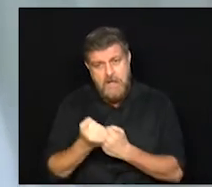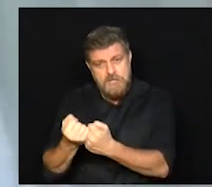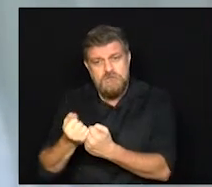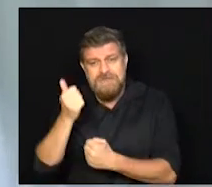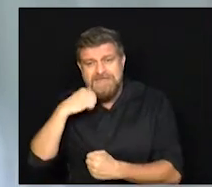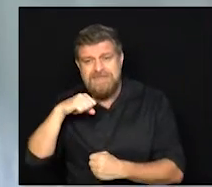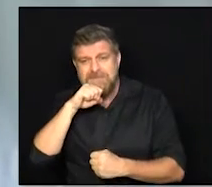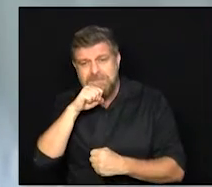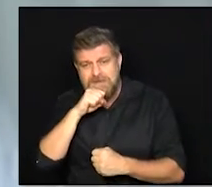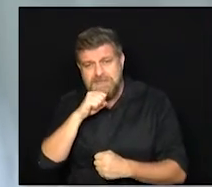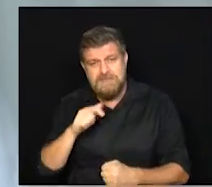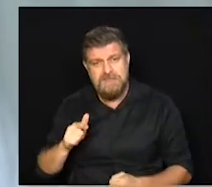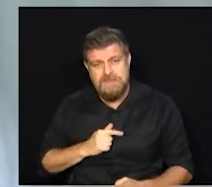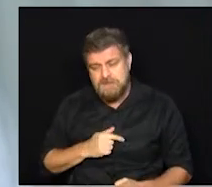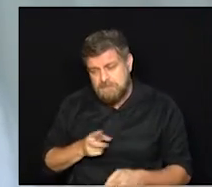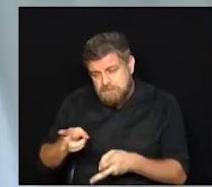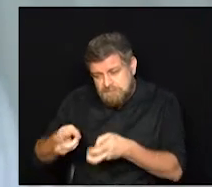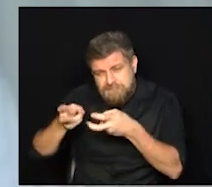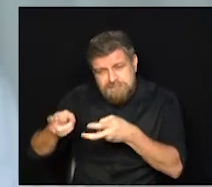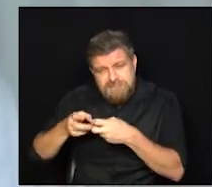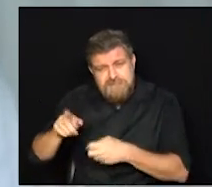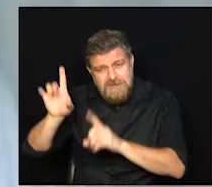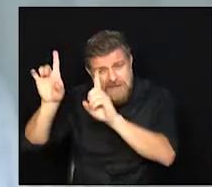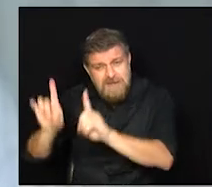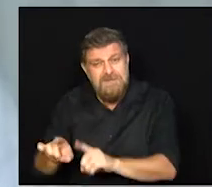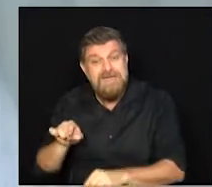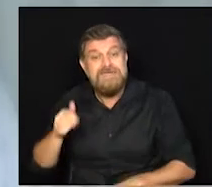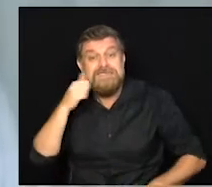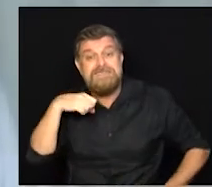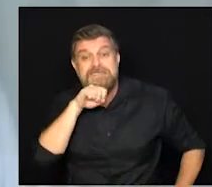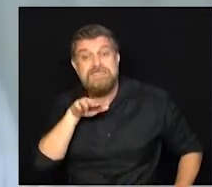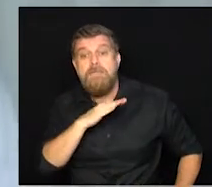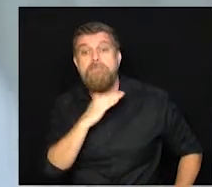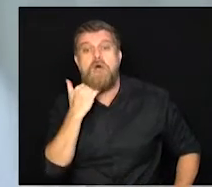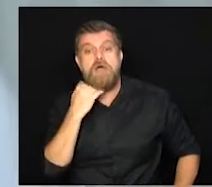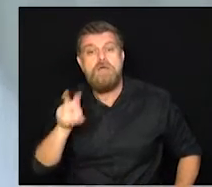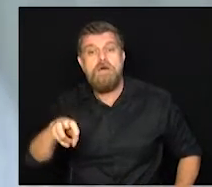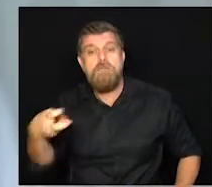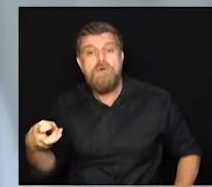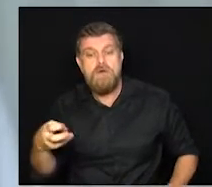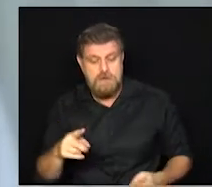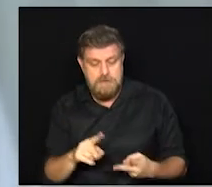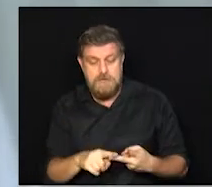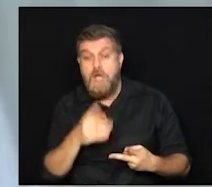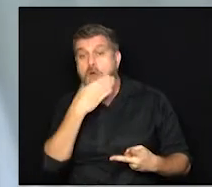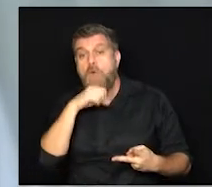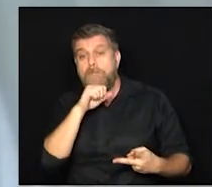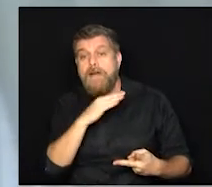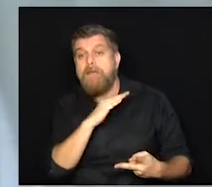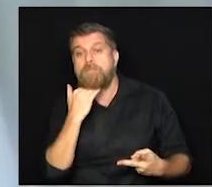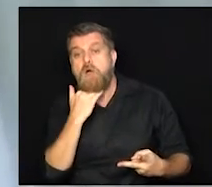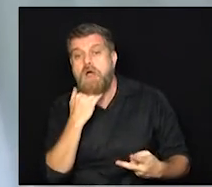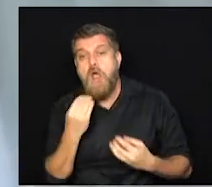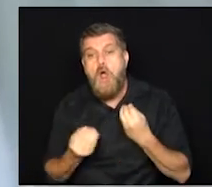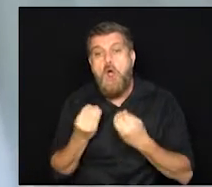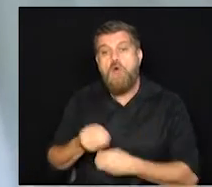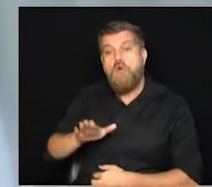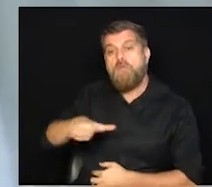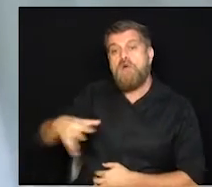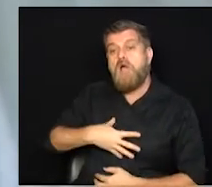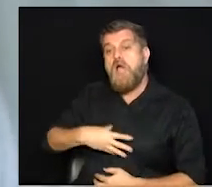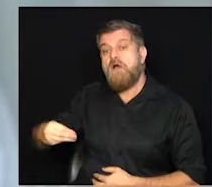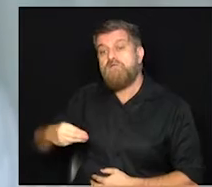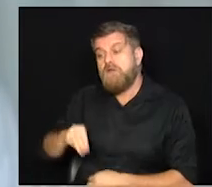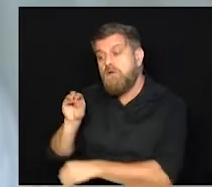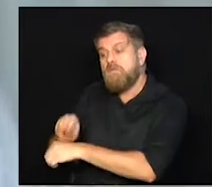mães de deficientes, e se essa mãe vem a falecer? E se esse pai vem a falecer? Como que fica essa criança, essa